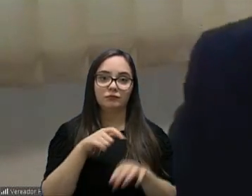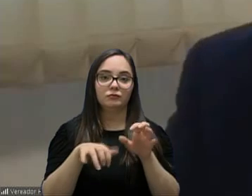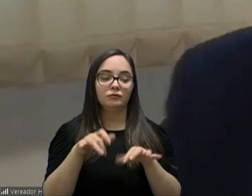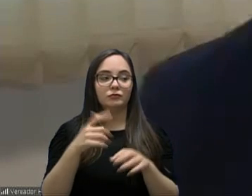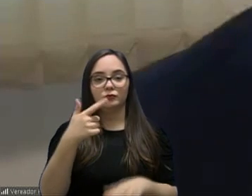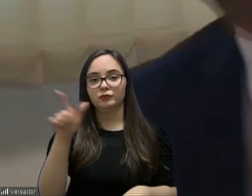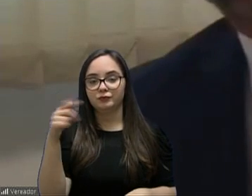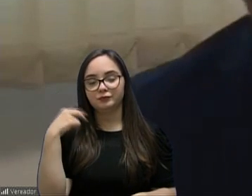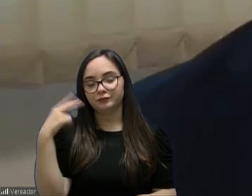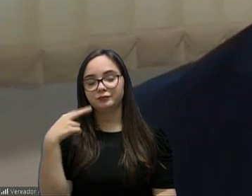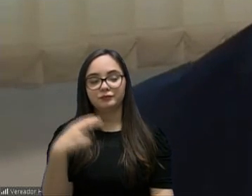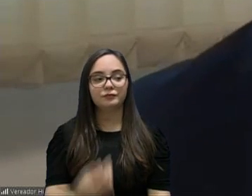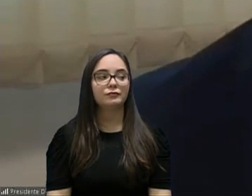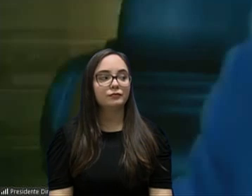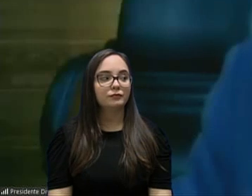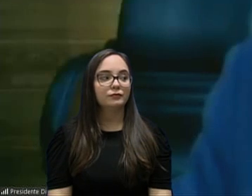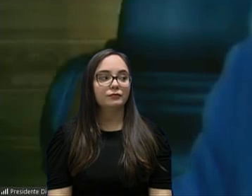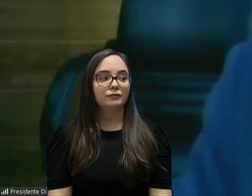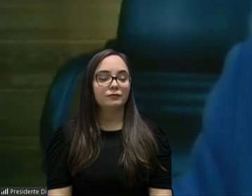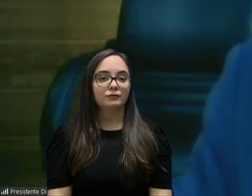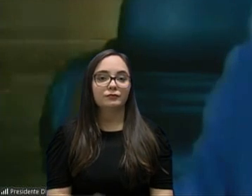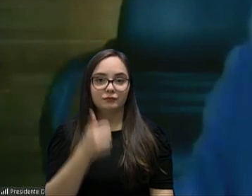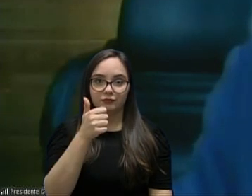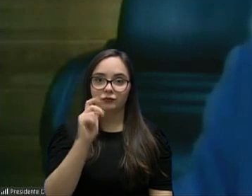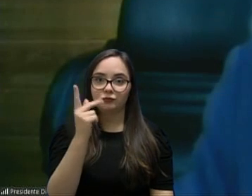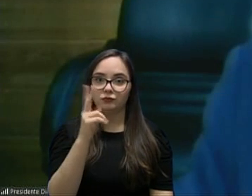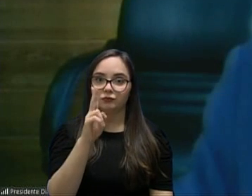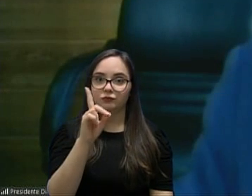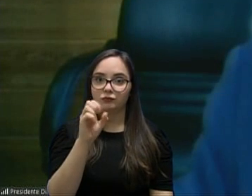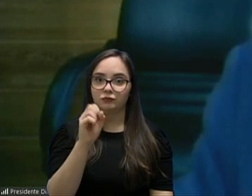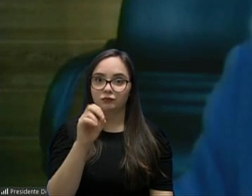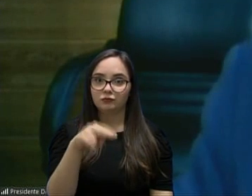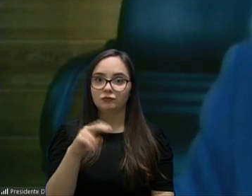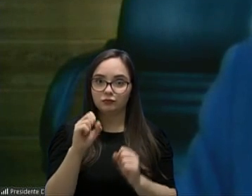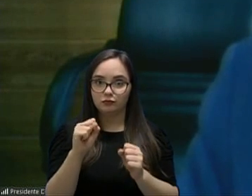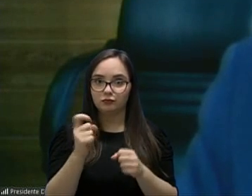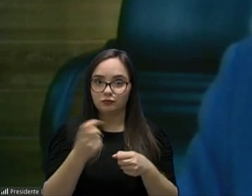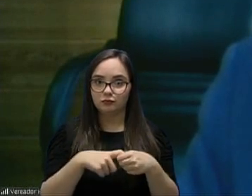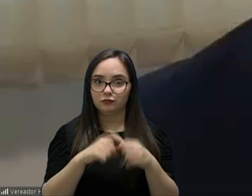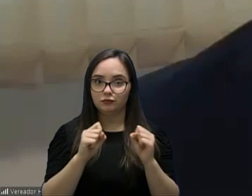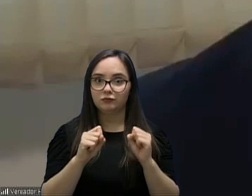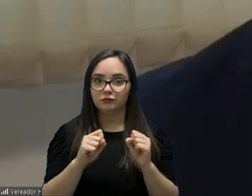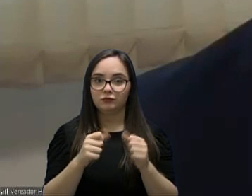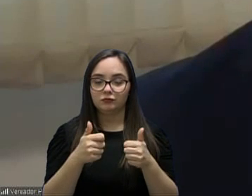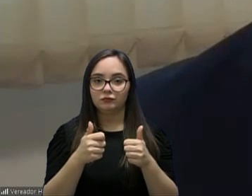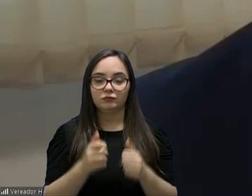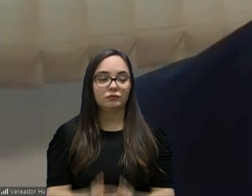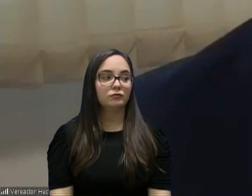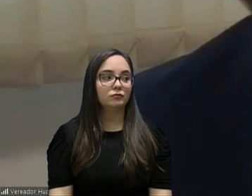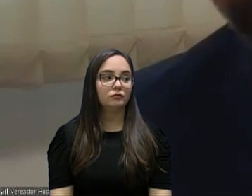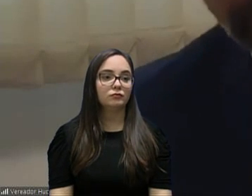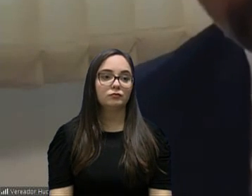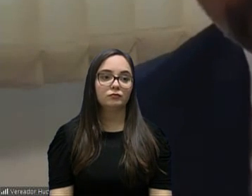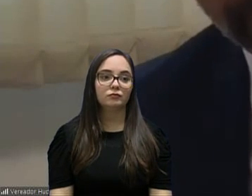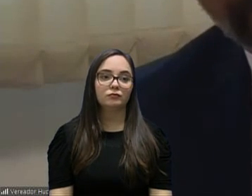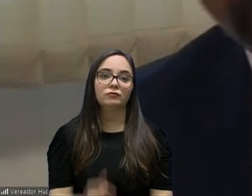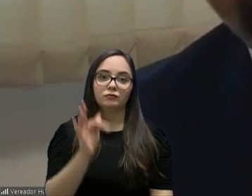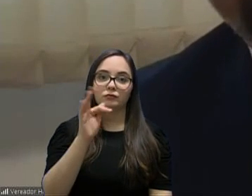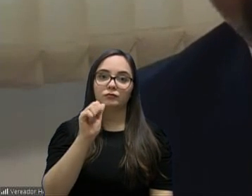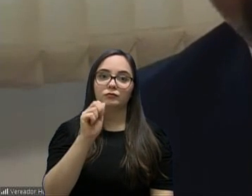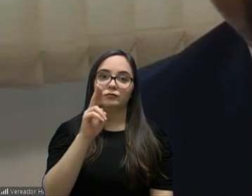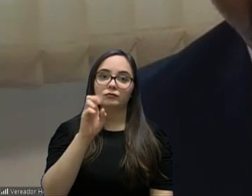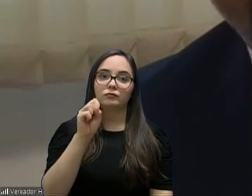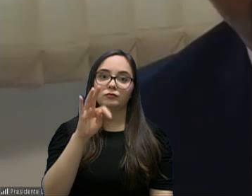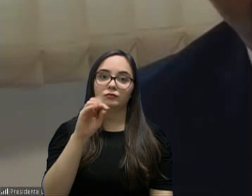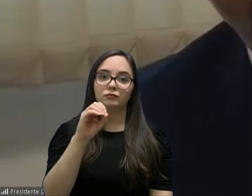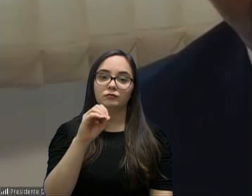Ara. Podemos voltar, Hudson? Para mim, tô tranquilo. Questão de ordem, Fausto.